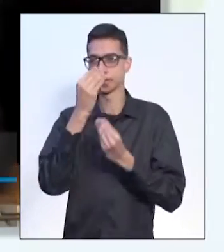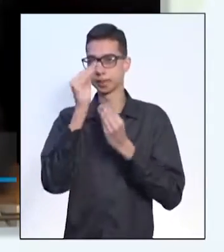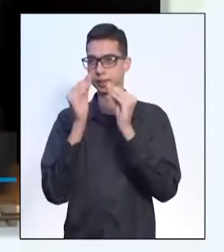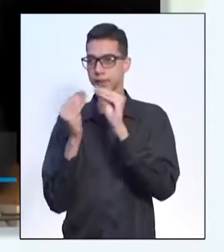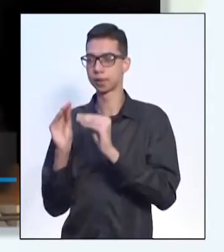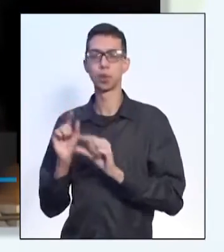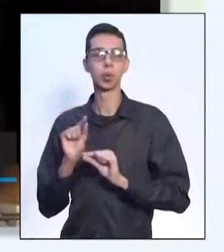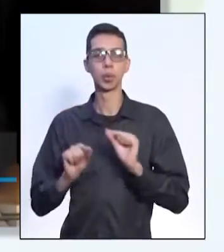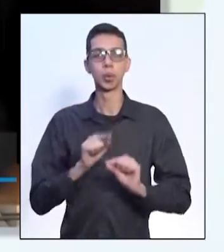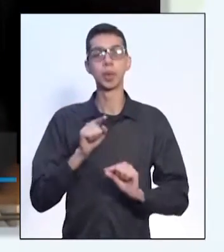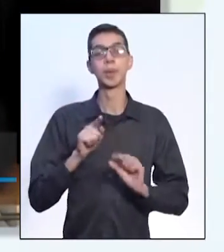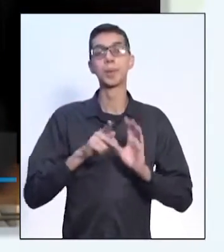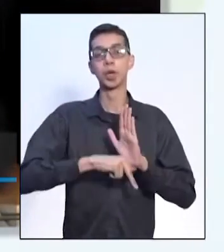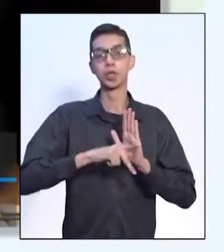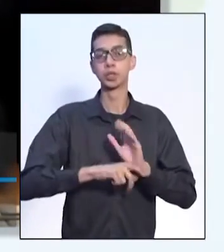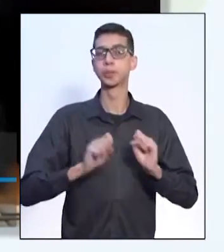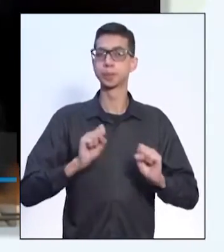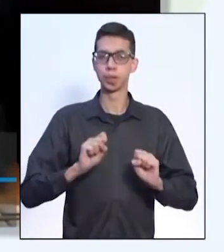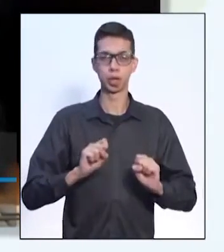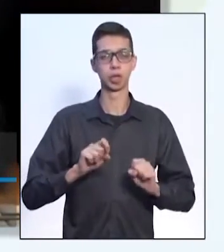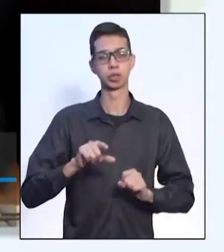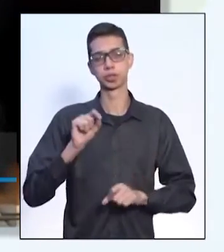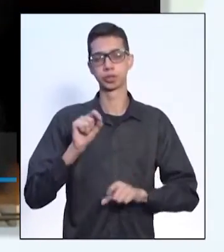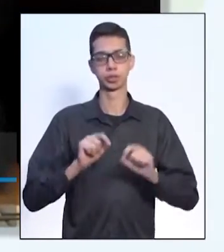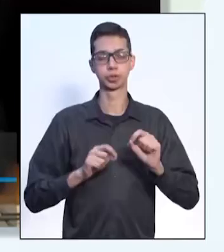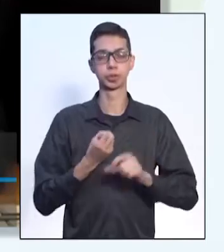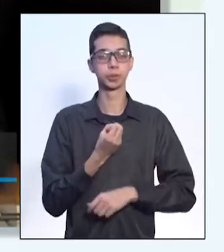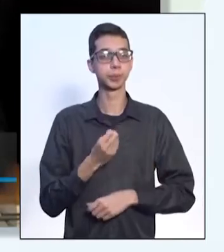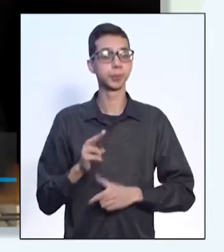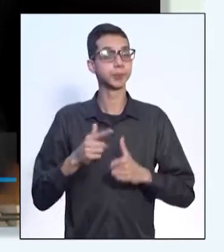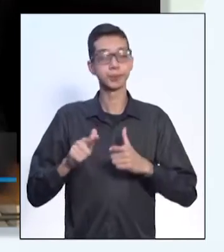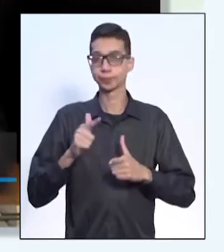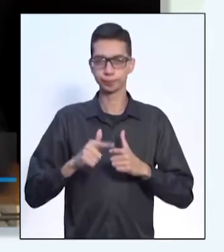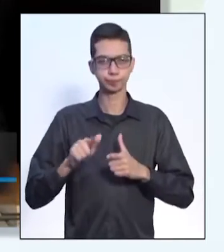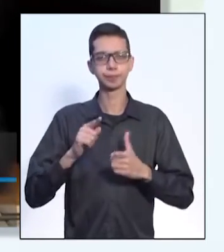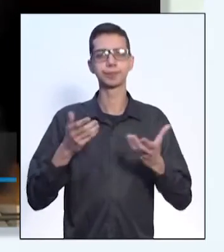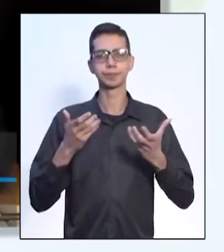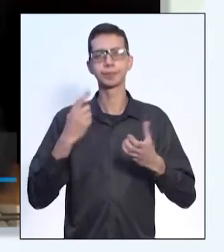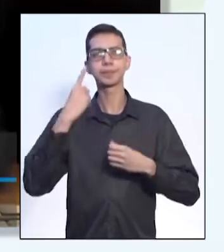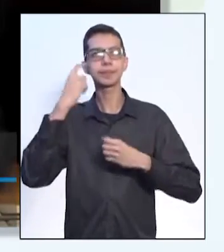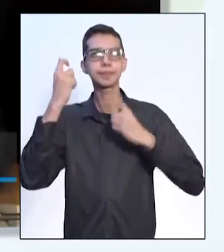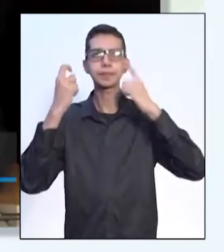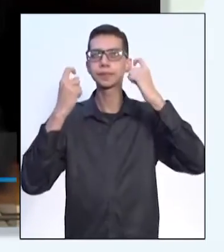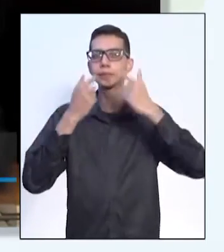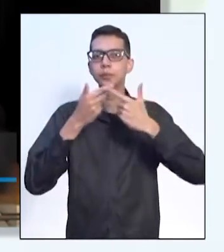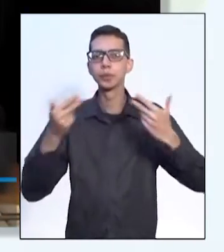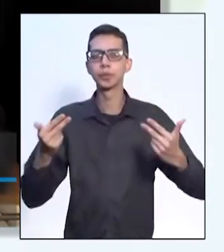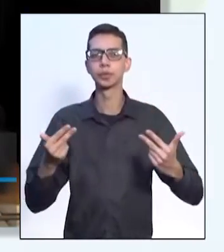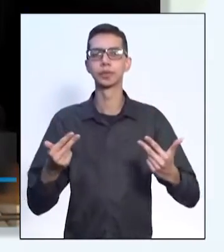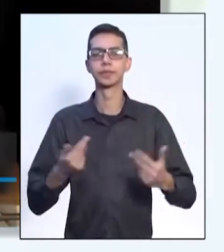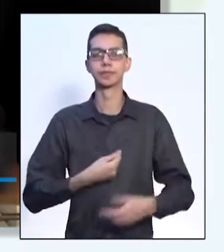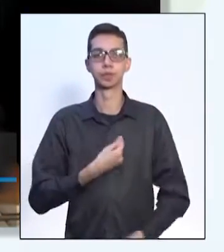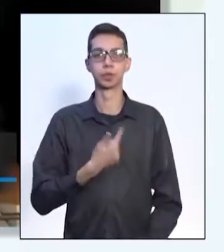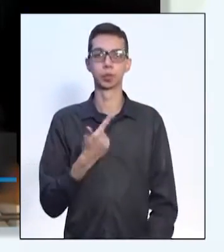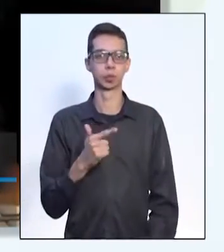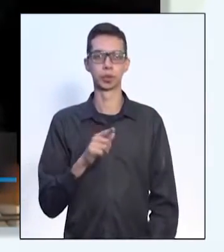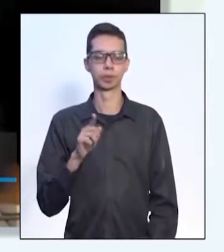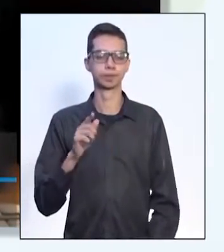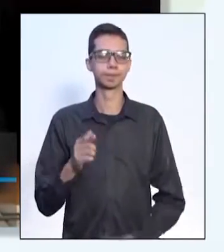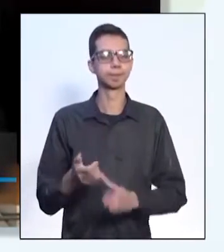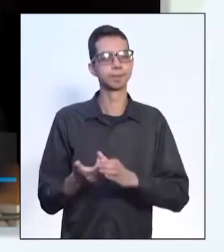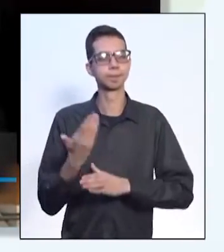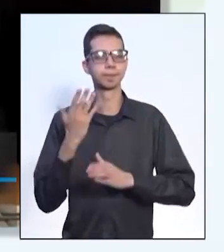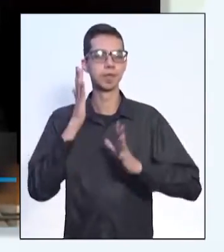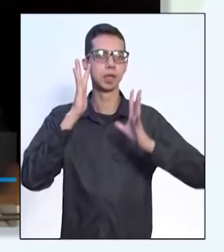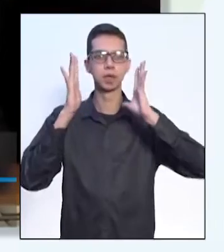projeto, ou então não tem problema se vocês escolhessem também fazer criações fantásticas de coisas que não existem. Aqui, como o